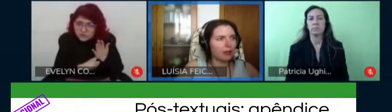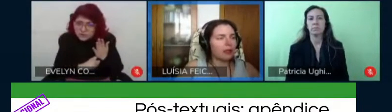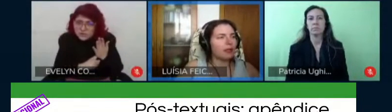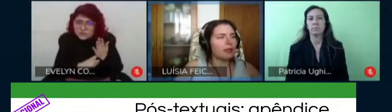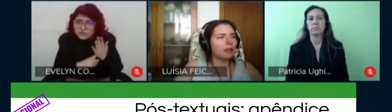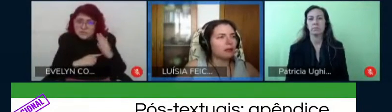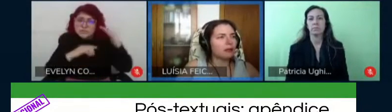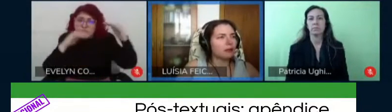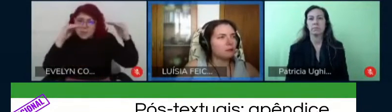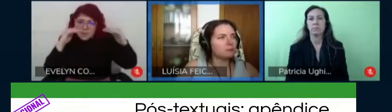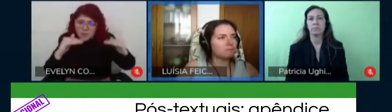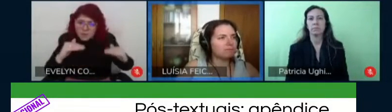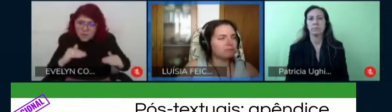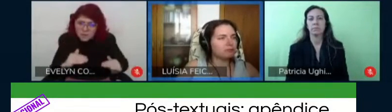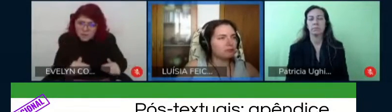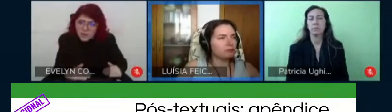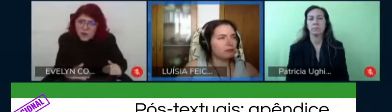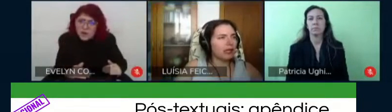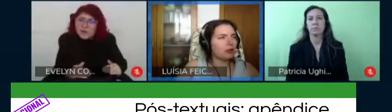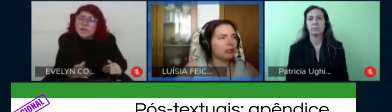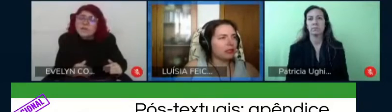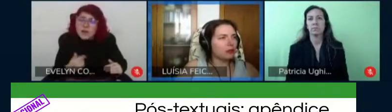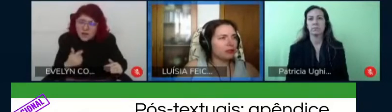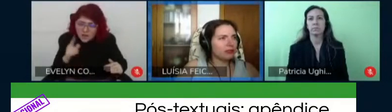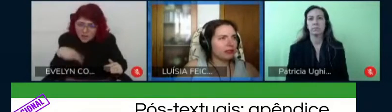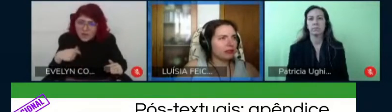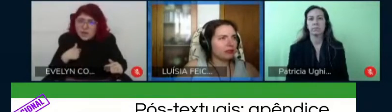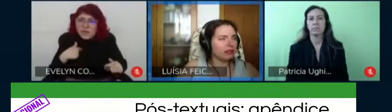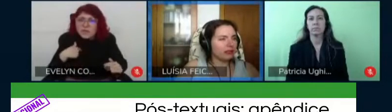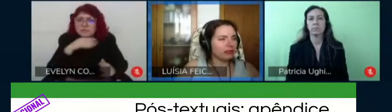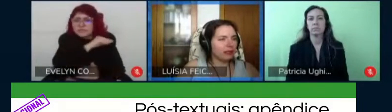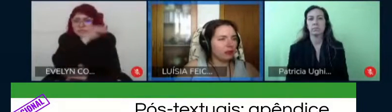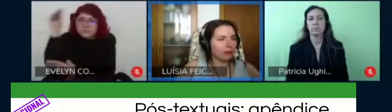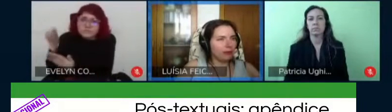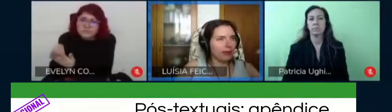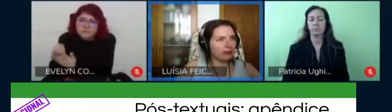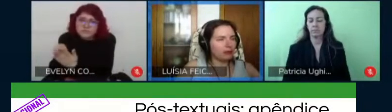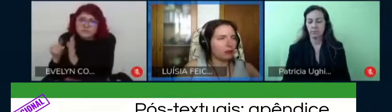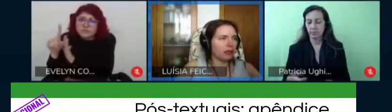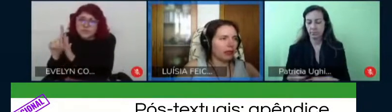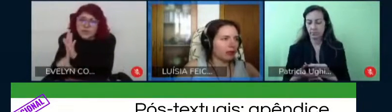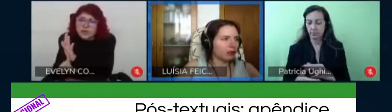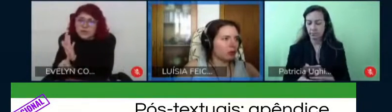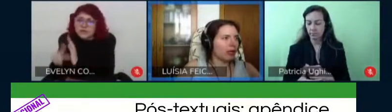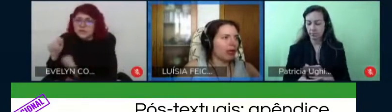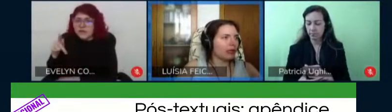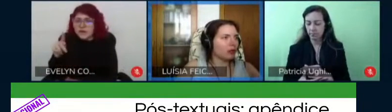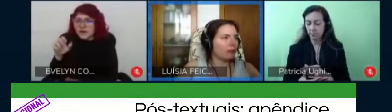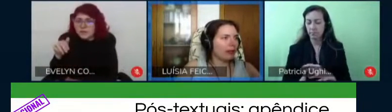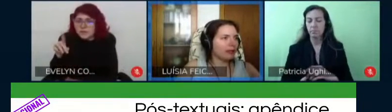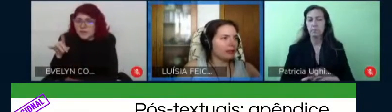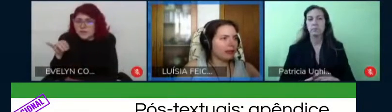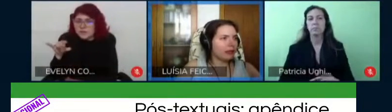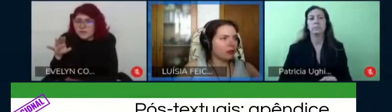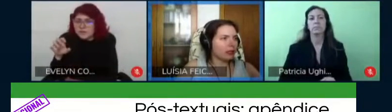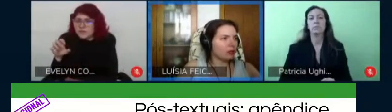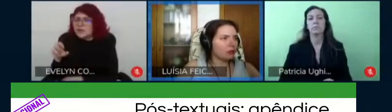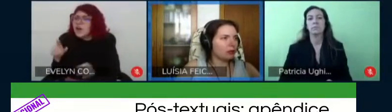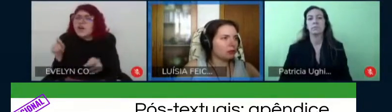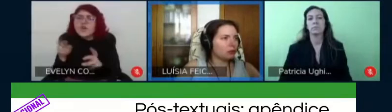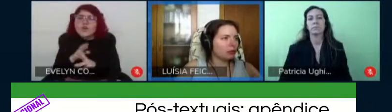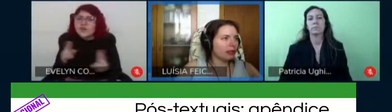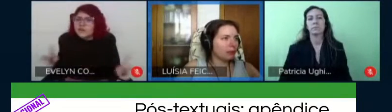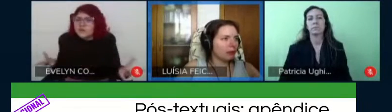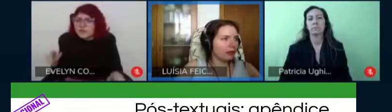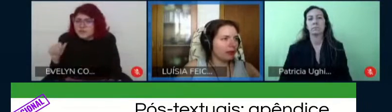texto. Então, a única coisa que diferencia o apêndice do anexo é que o apêndice é o que